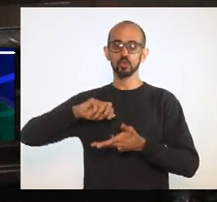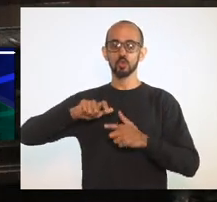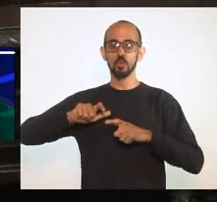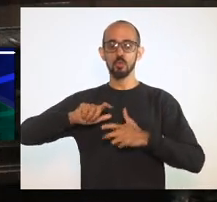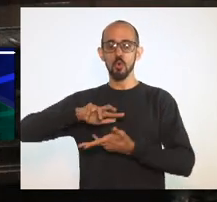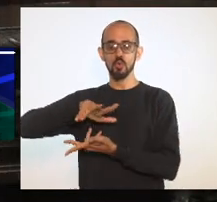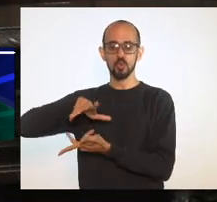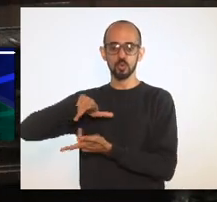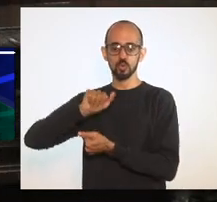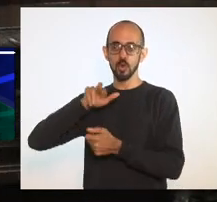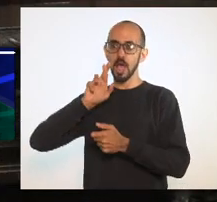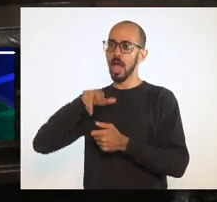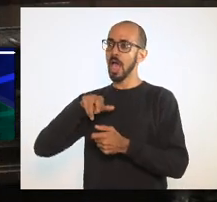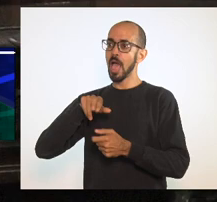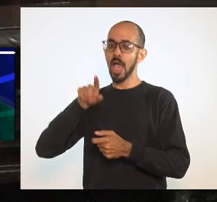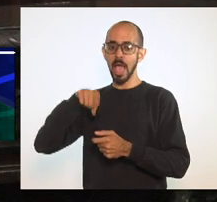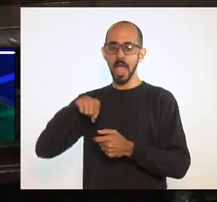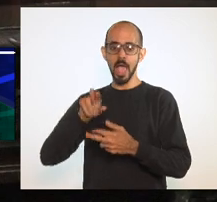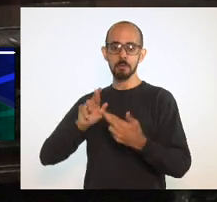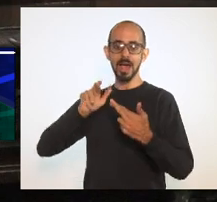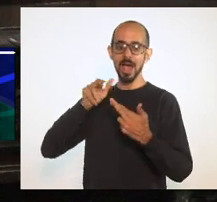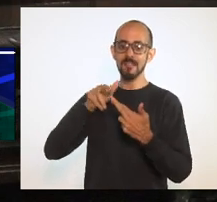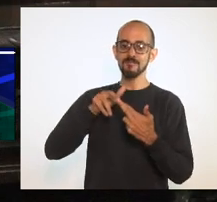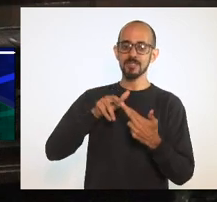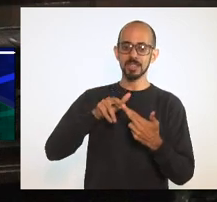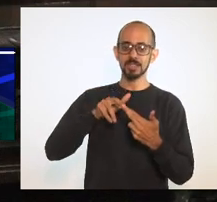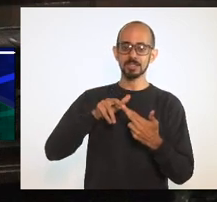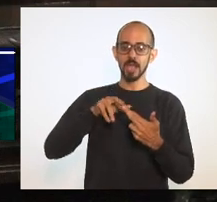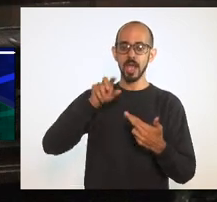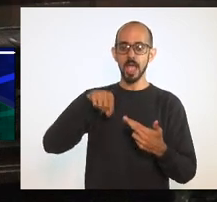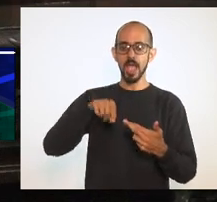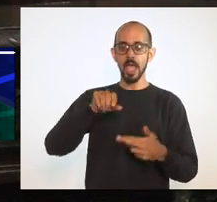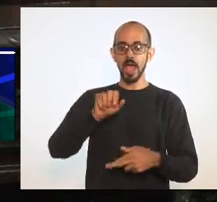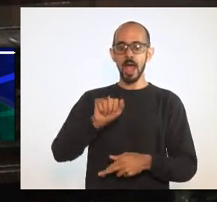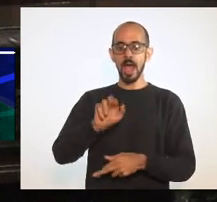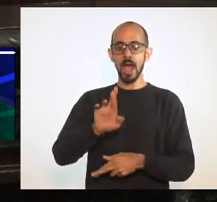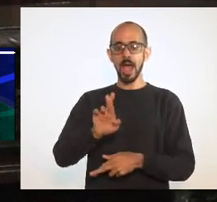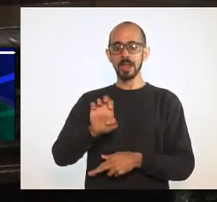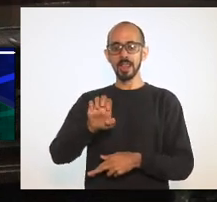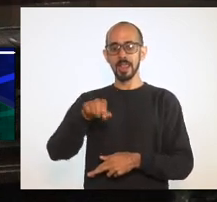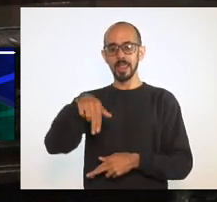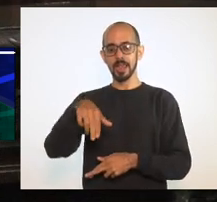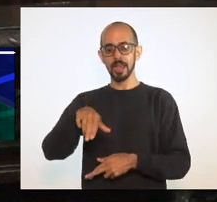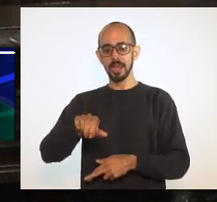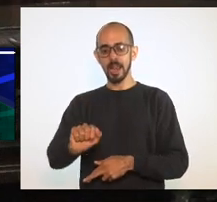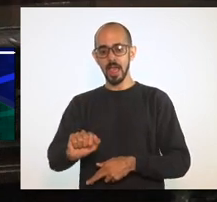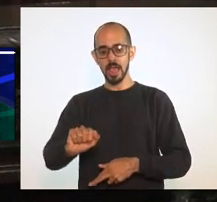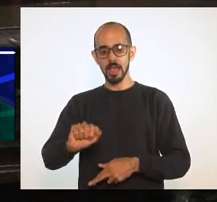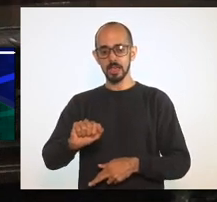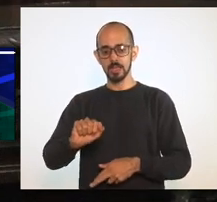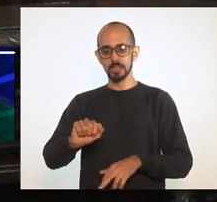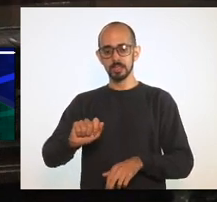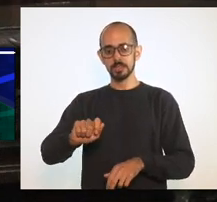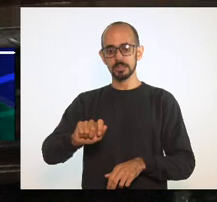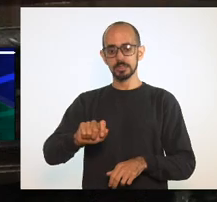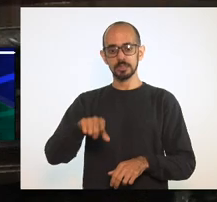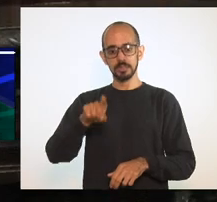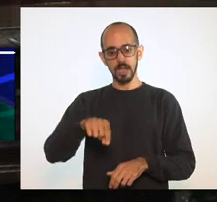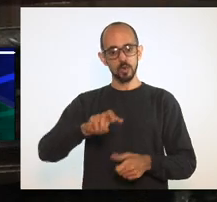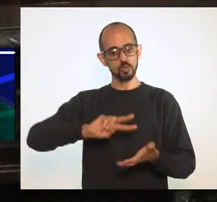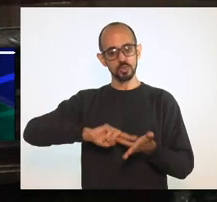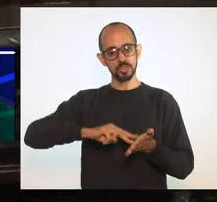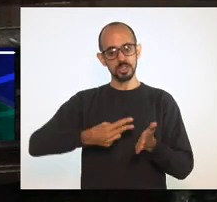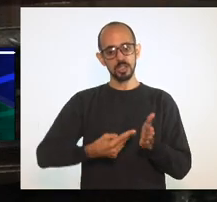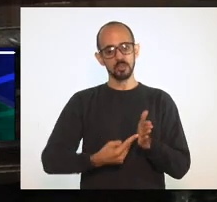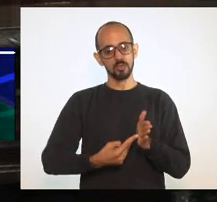referência, é, de fato, a arena que representa e simboliza a maior paixão mundial, que é